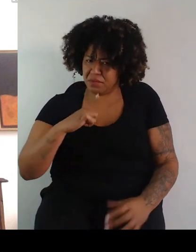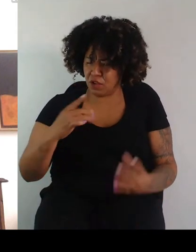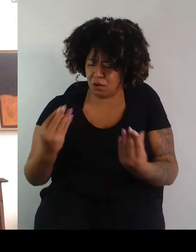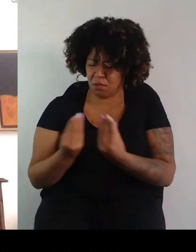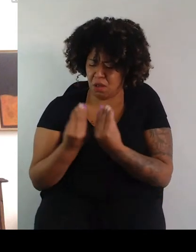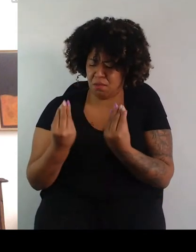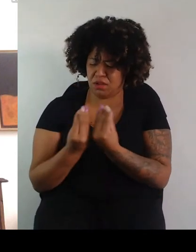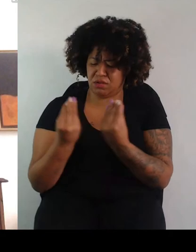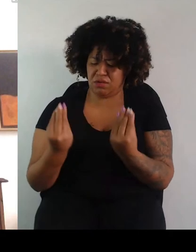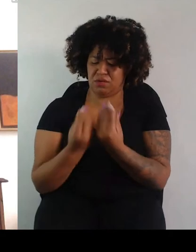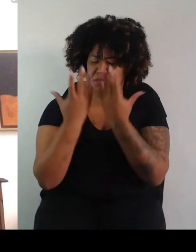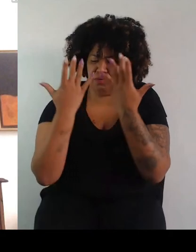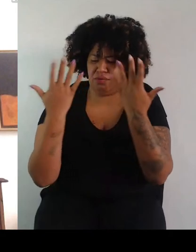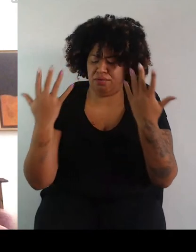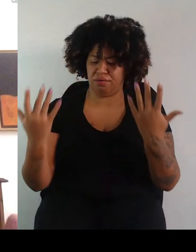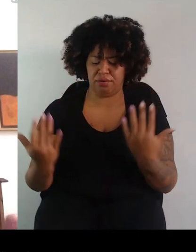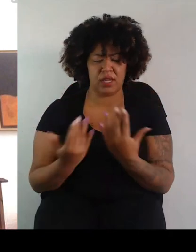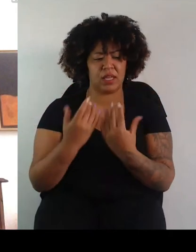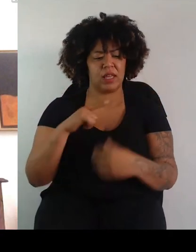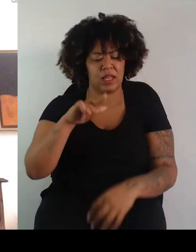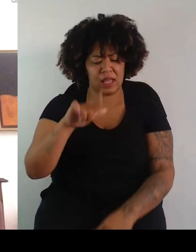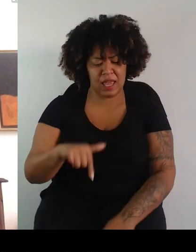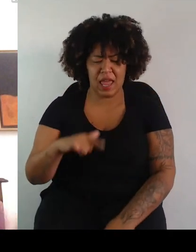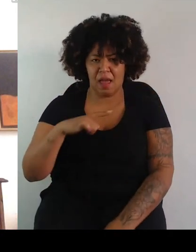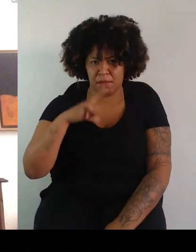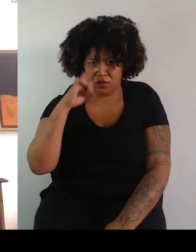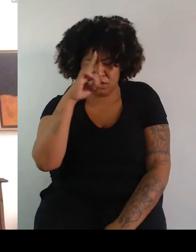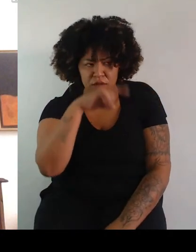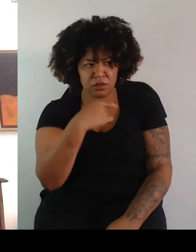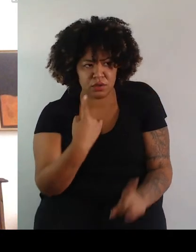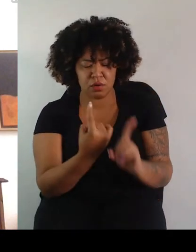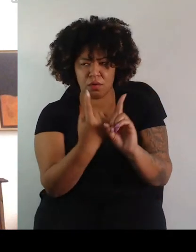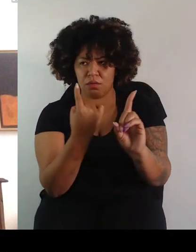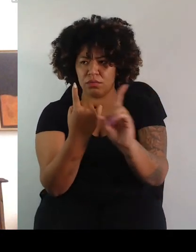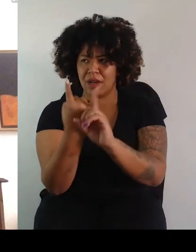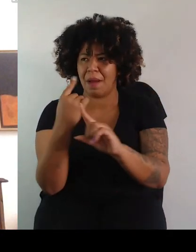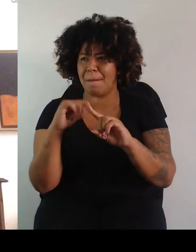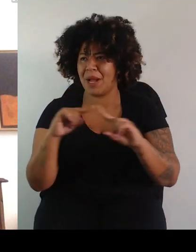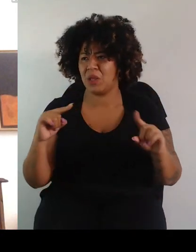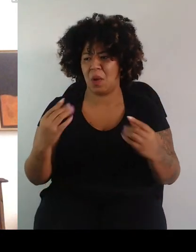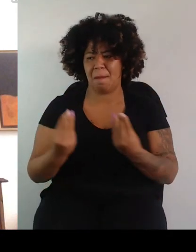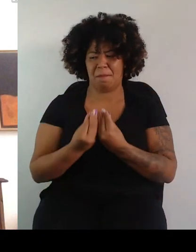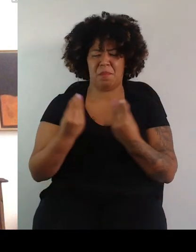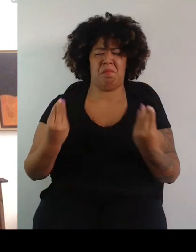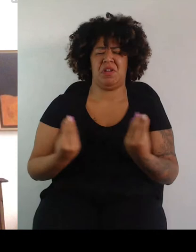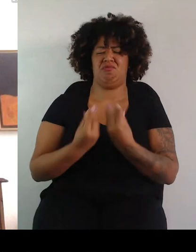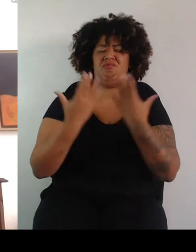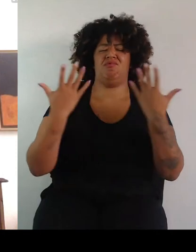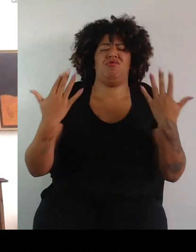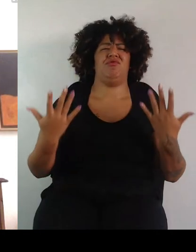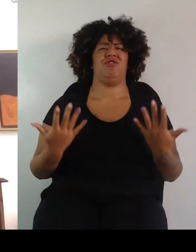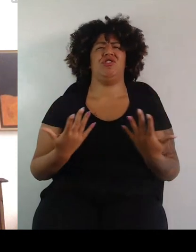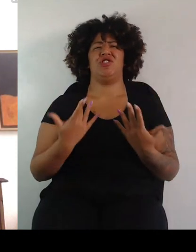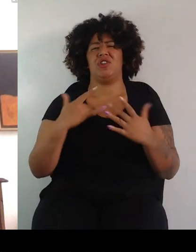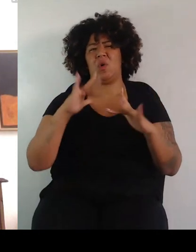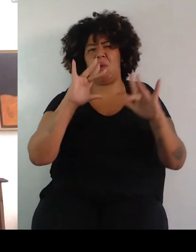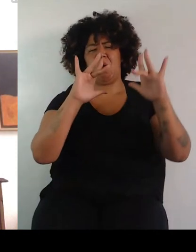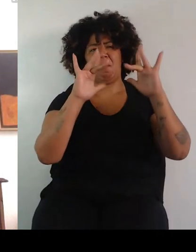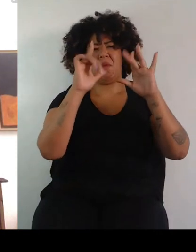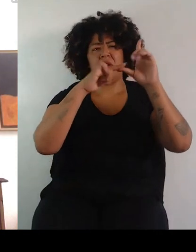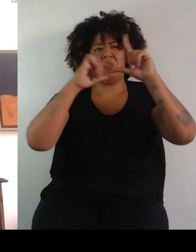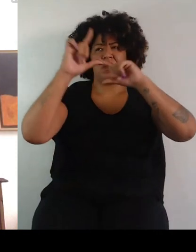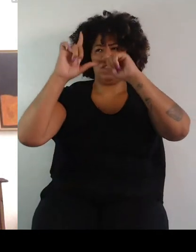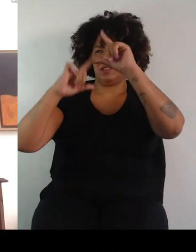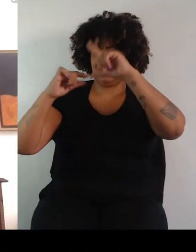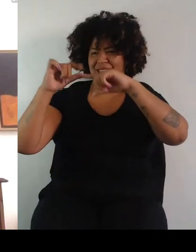que já é algo bastante raro mas não é aquele tipo de magia de uma estrela de uma estrela de Cinema não